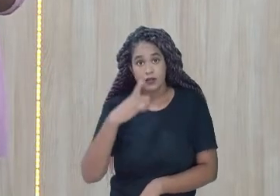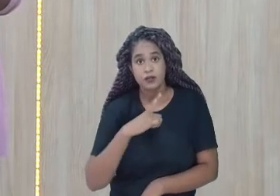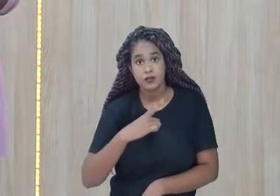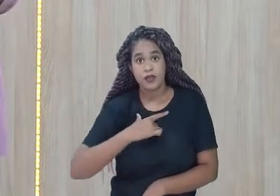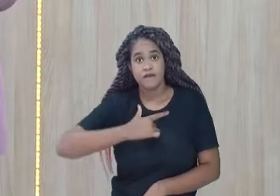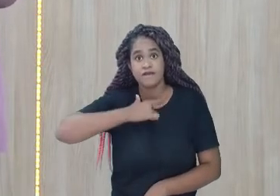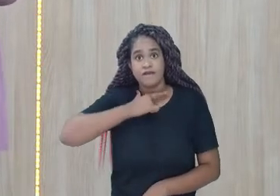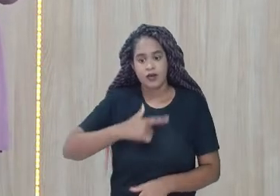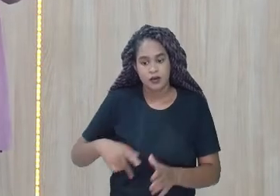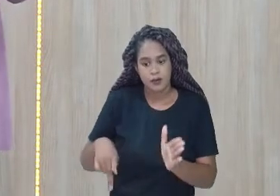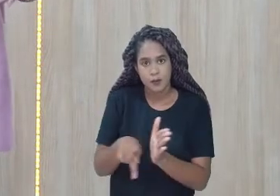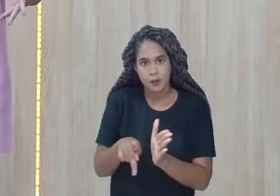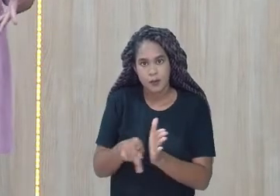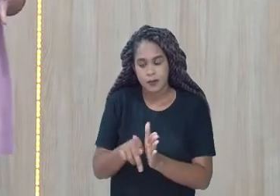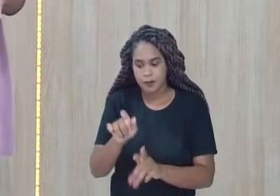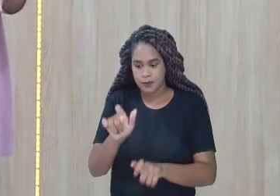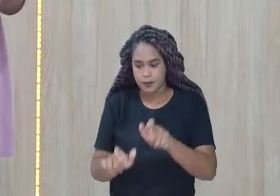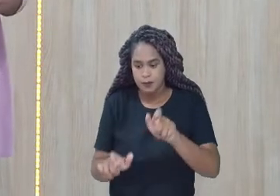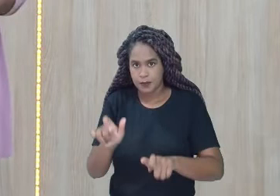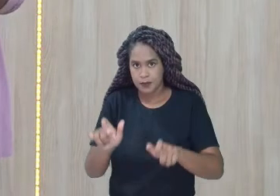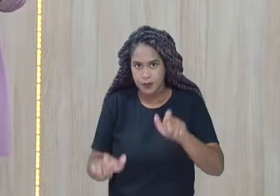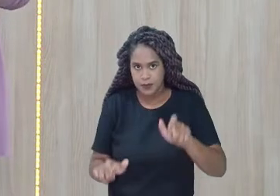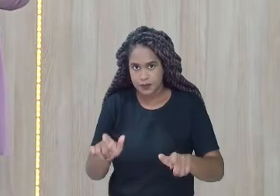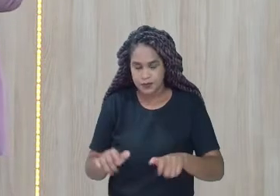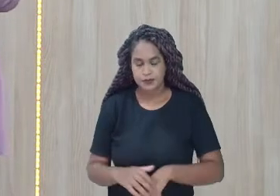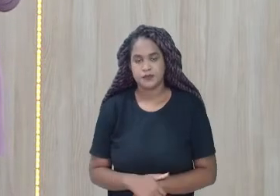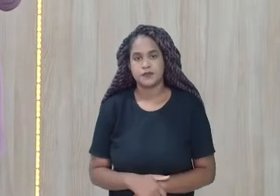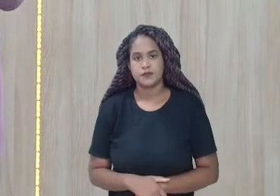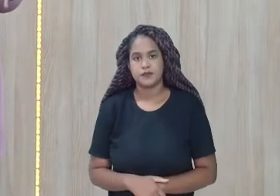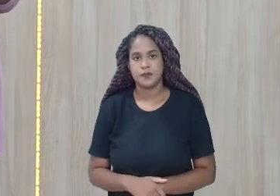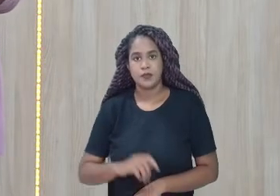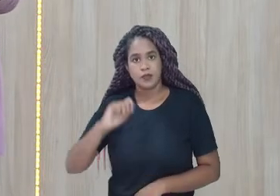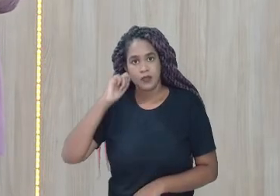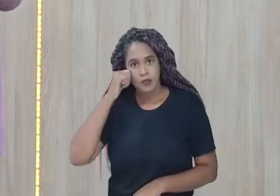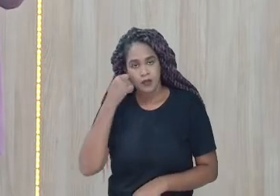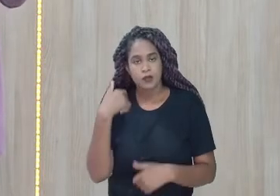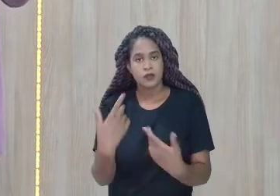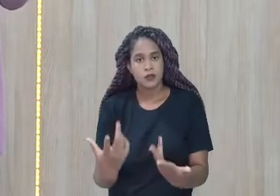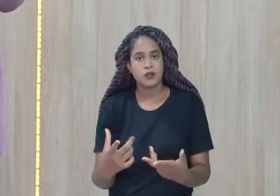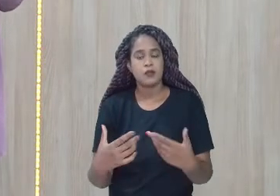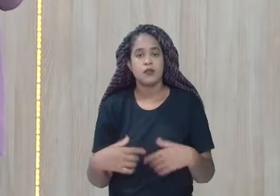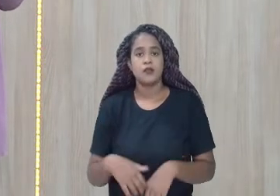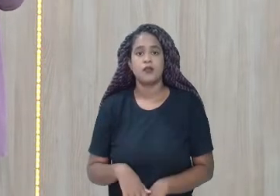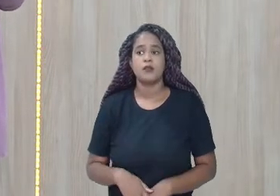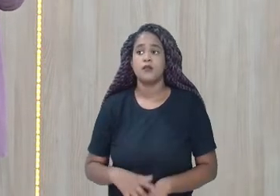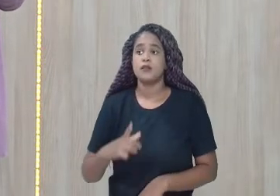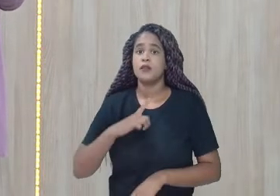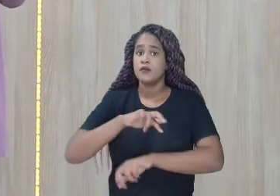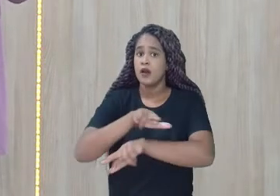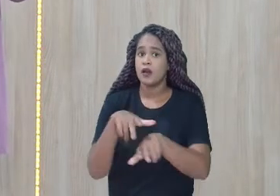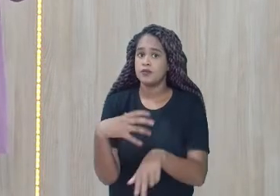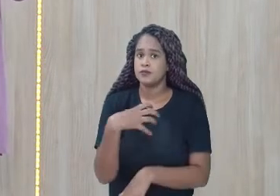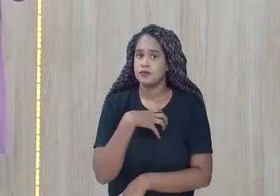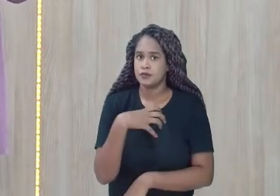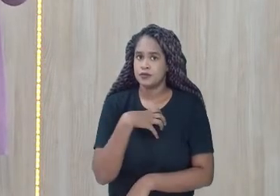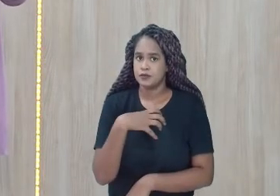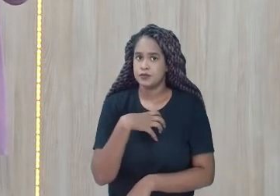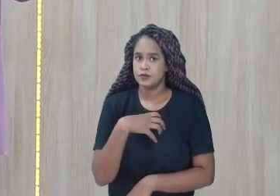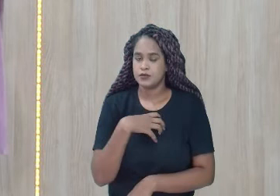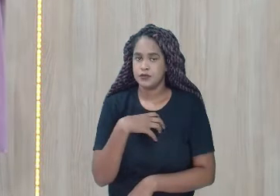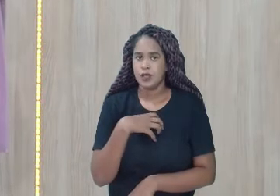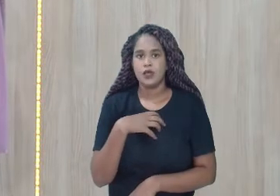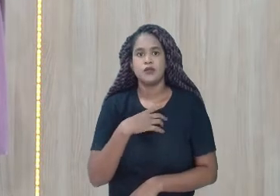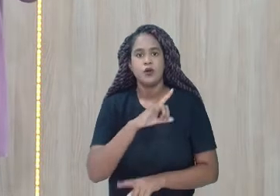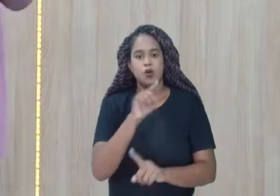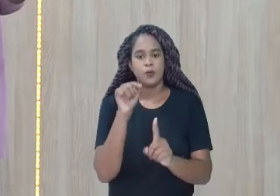que essas pessoas consigam acessar a universidade. E há diversas formas de fazer com que esse acesso se democratize